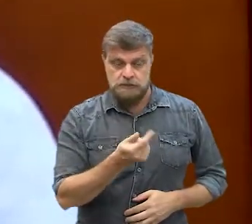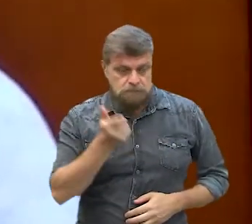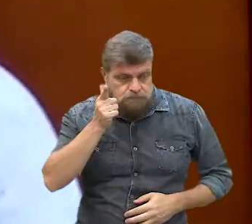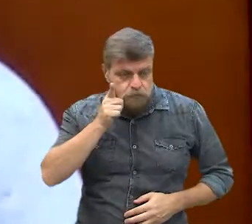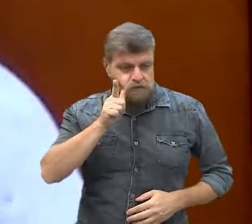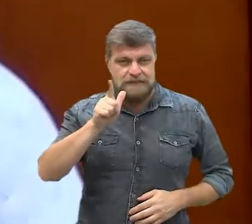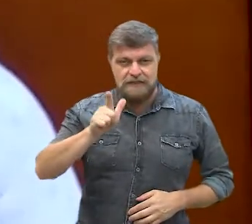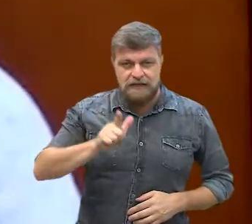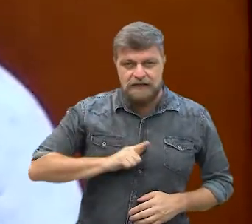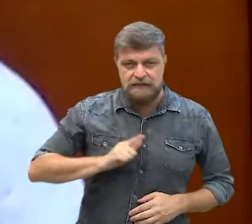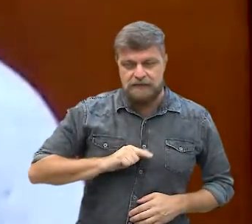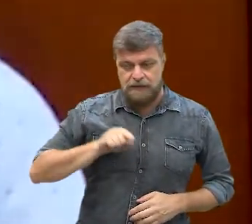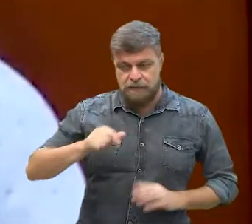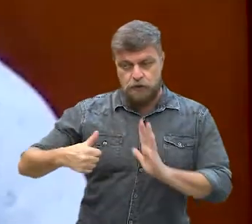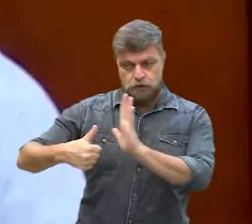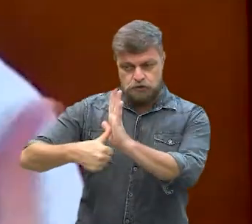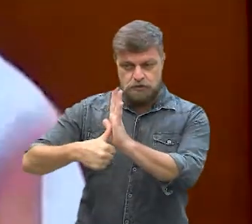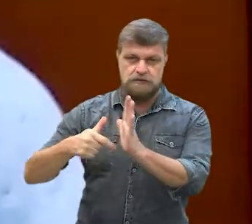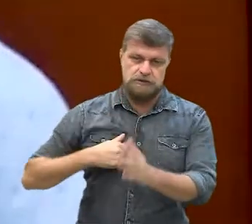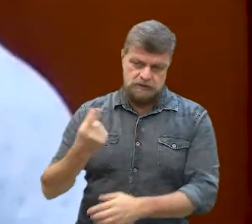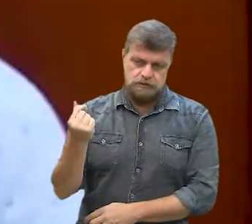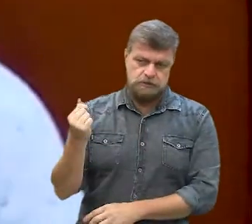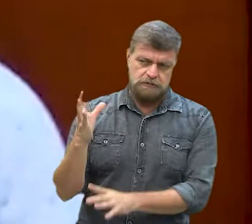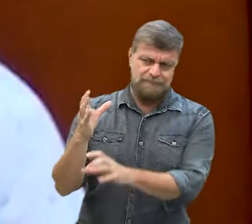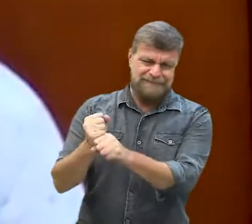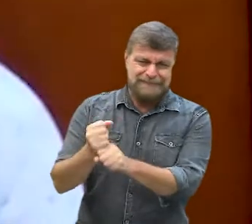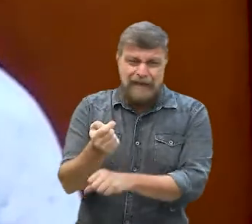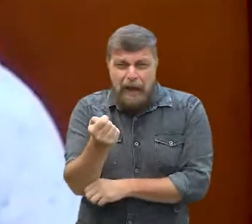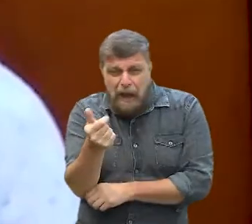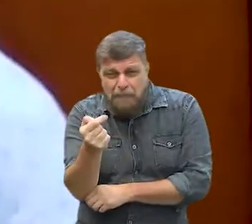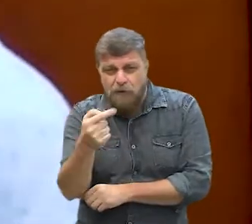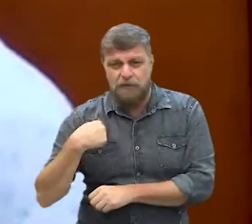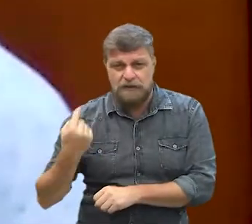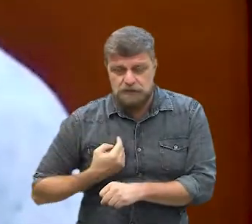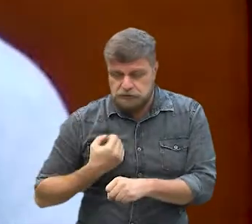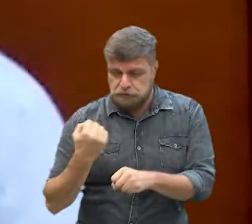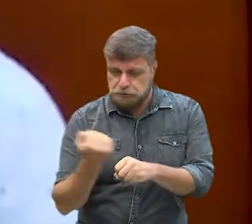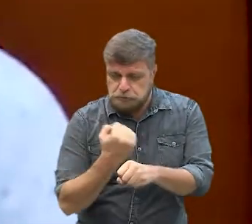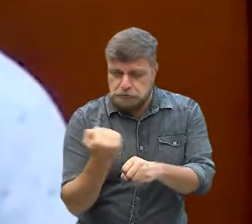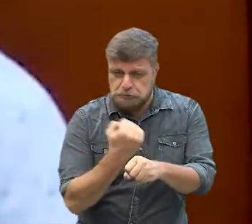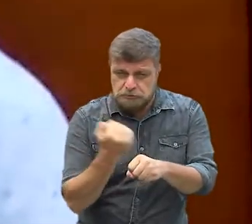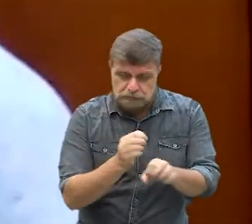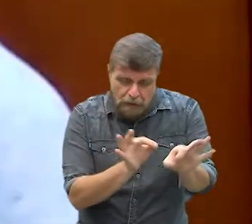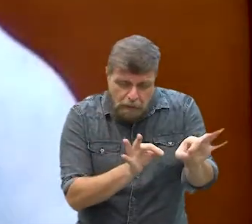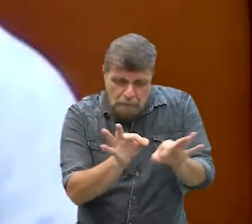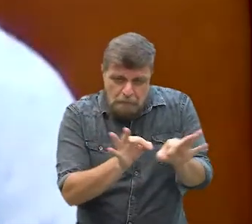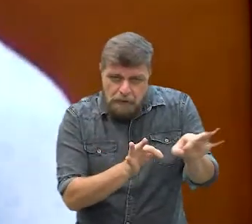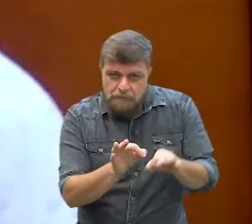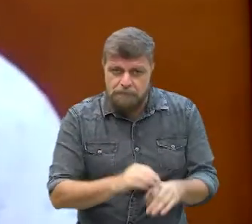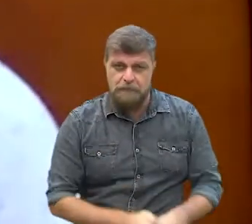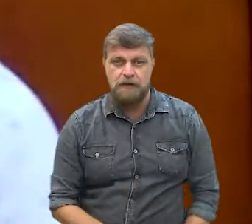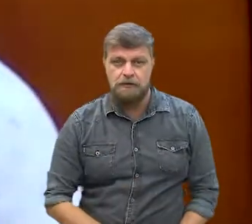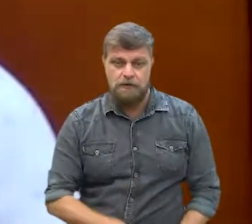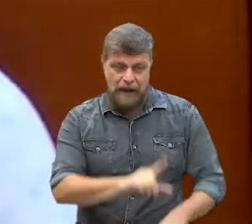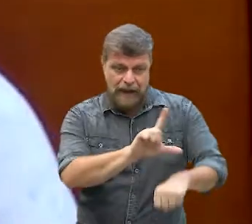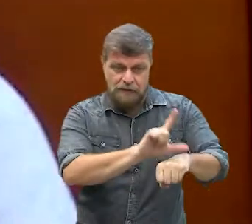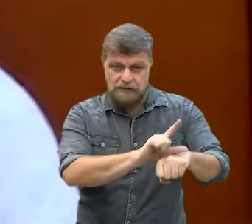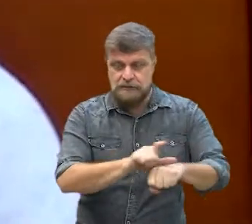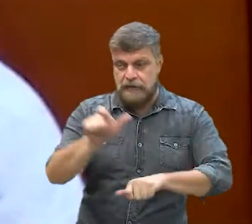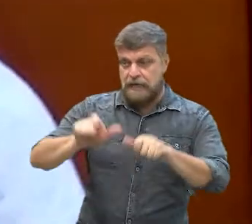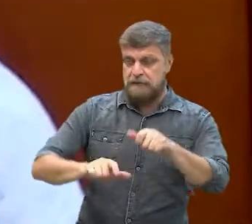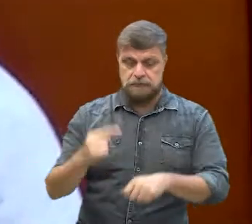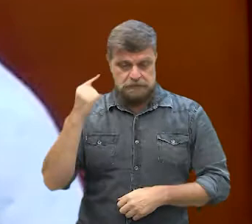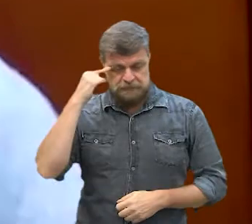recursos. Ele também, com os recursos que ele tinha, que eram poucos na época, a gente conseguiu construir isso com muito pouco, para deixar bem claro. Às vezes as pessoas acham